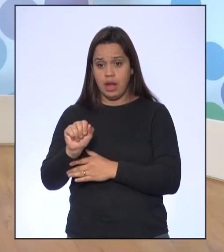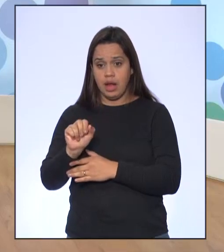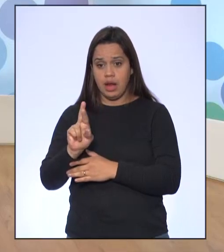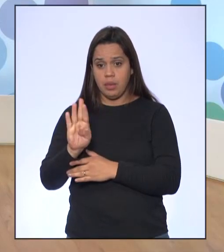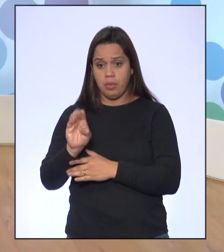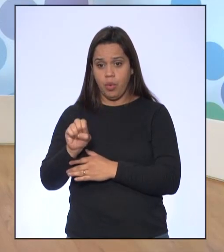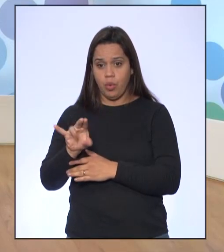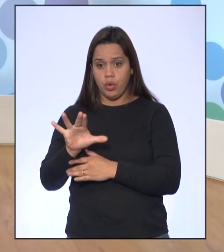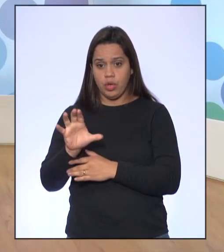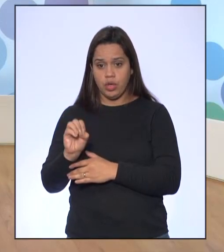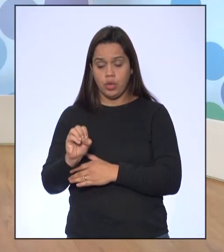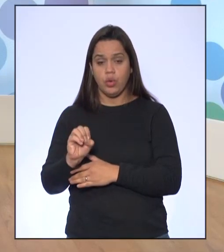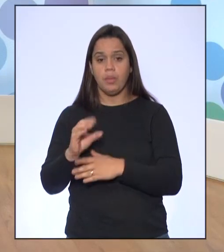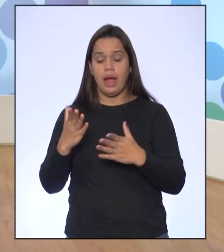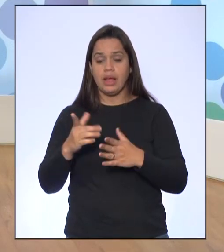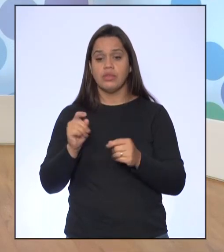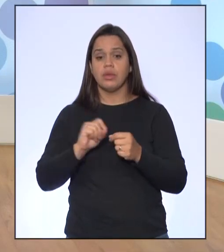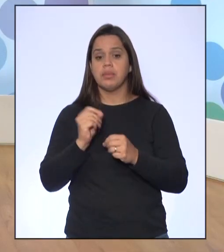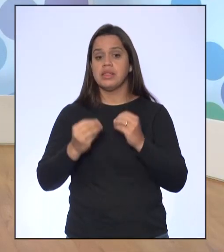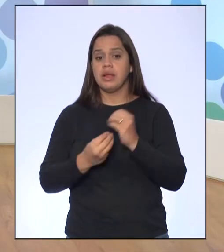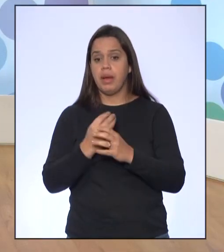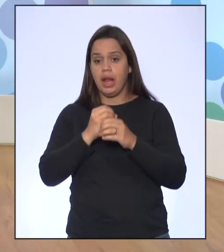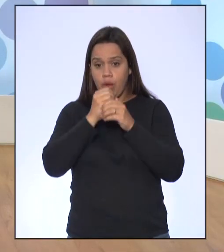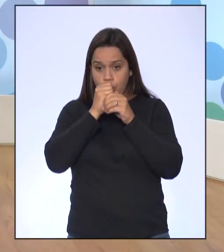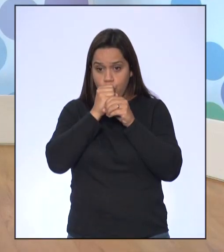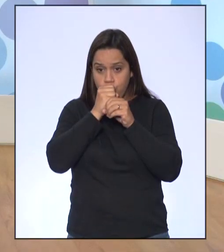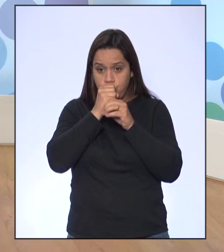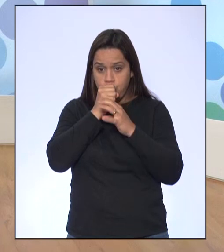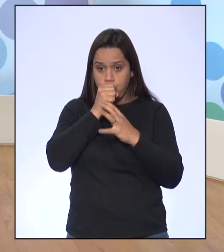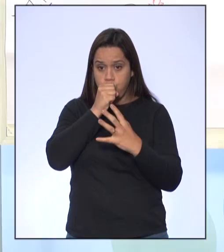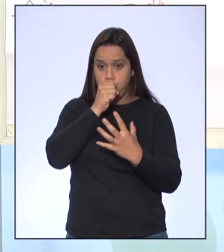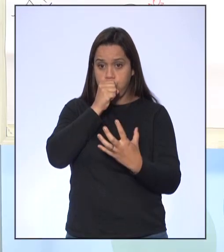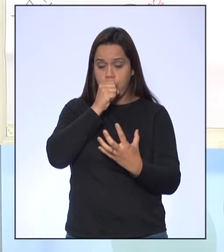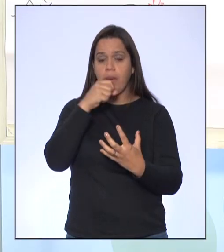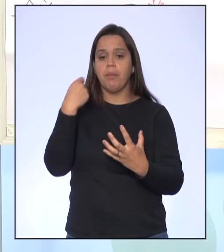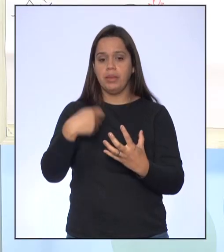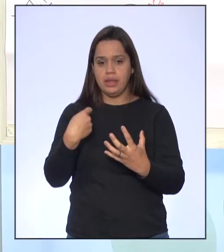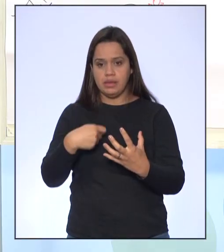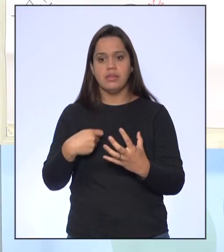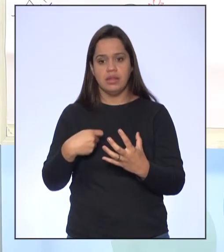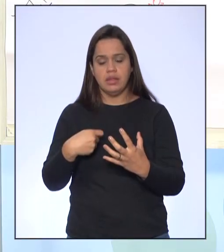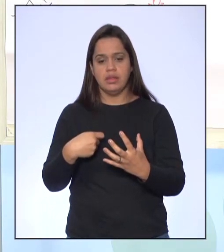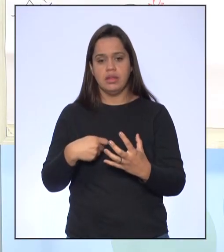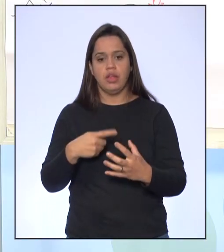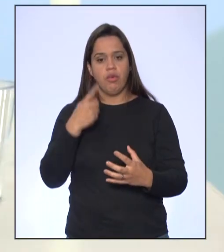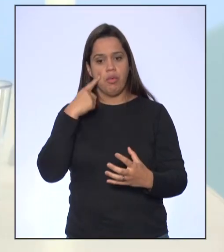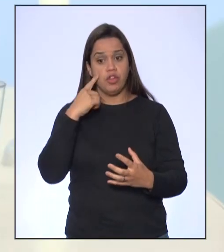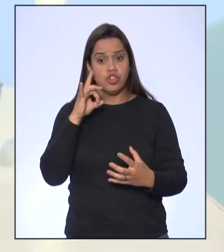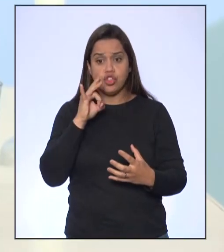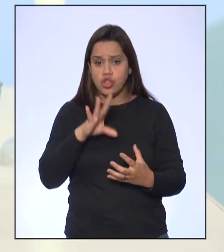Só que a gente assopra, né? A bexiga. Então, olha só nessa primeira, só vinagre.